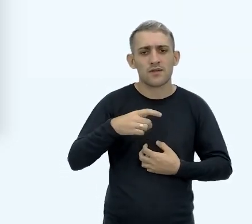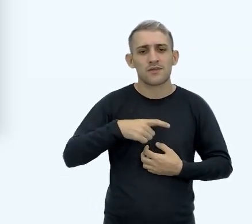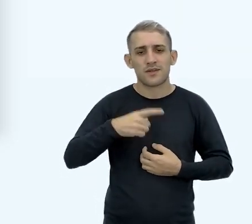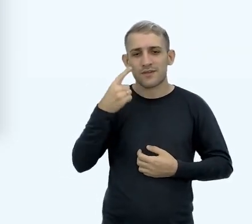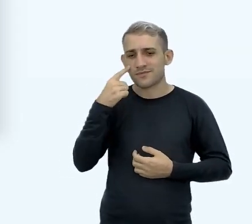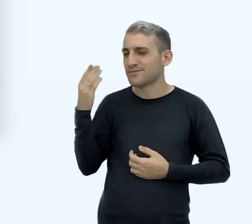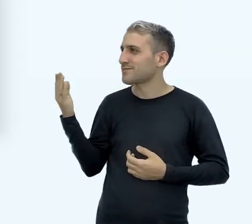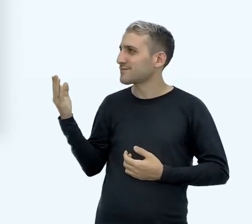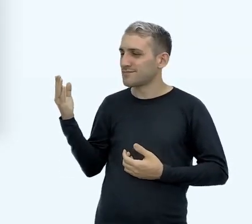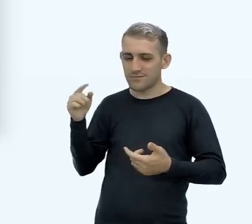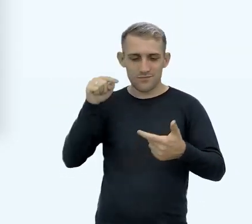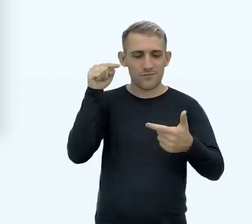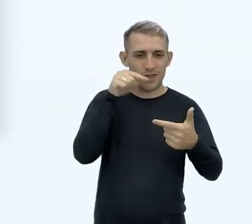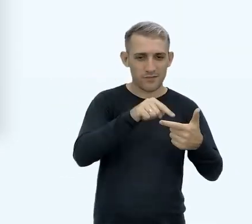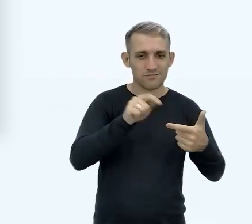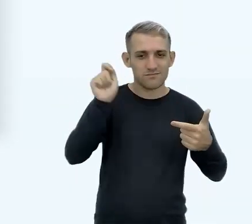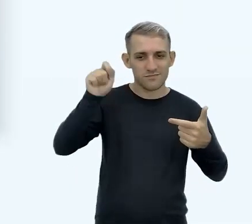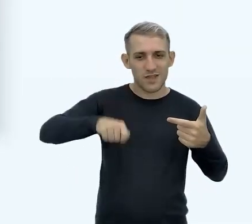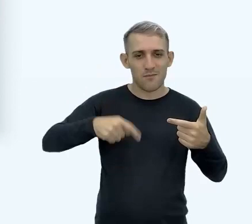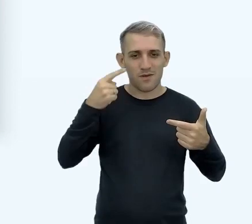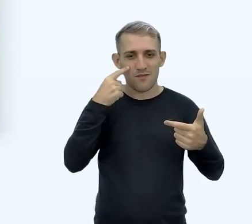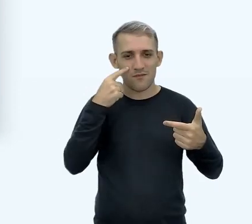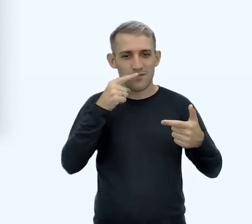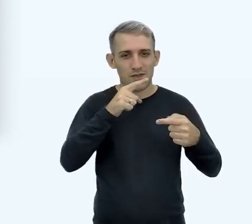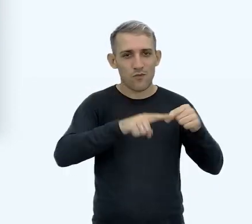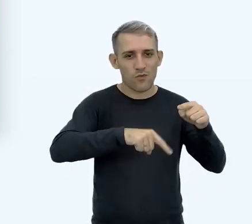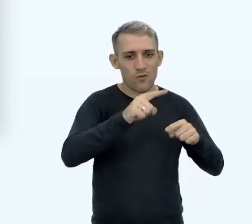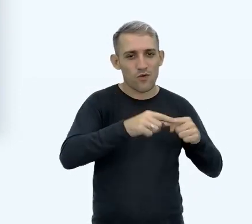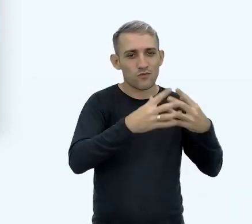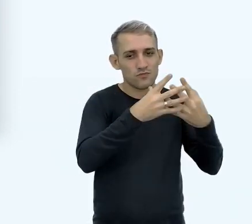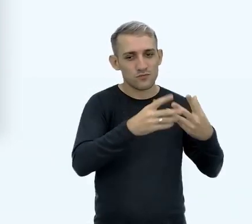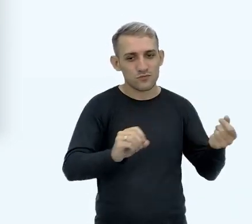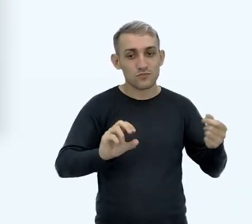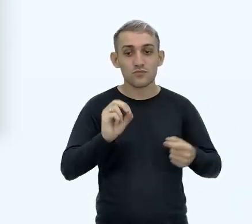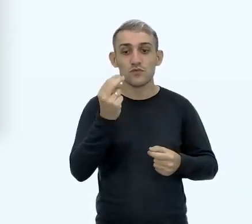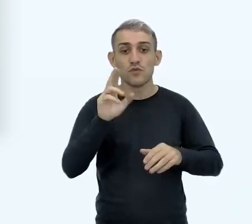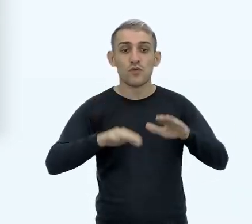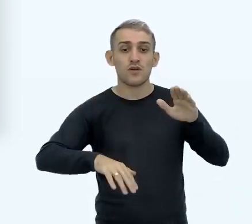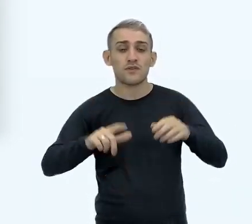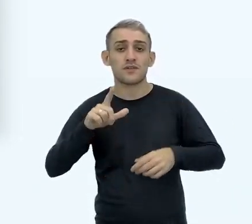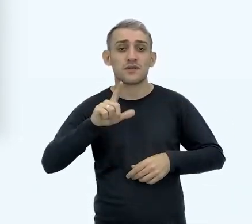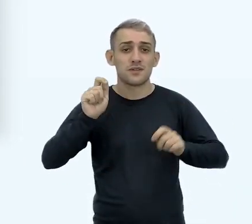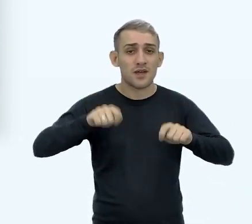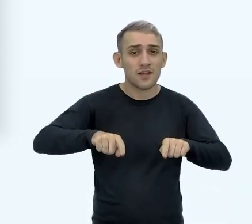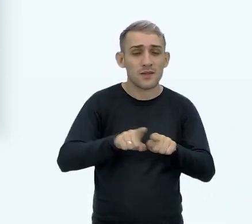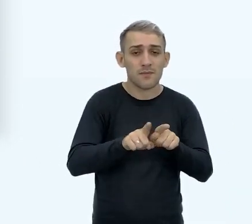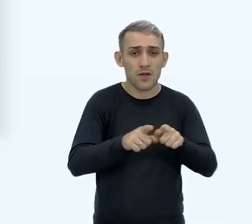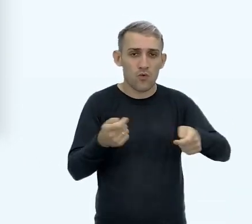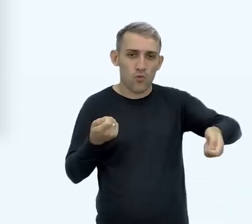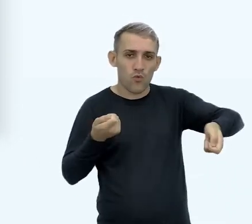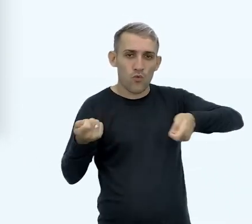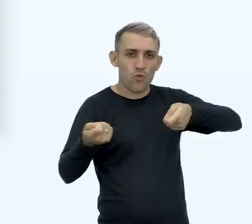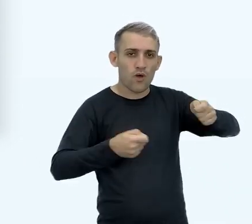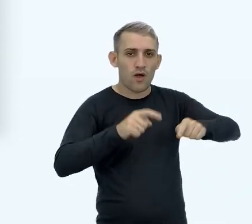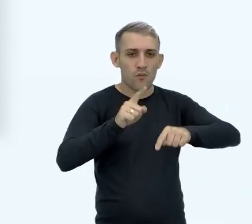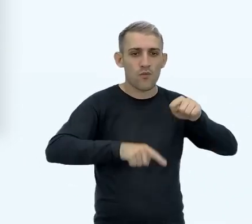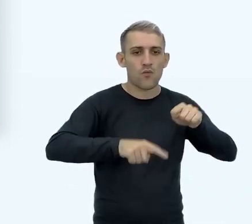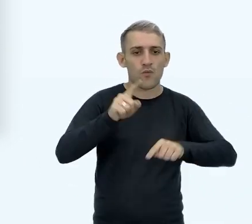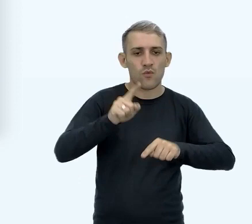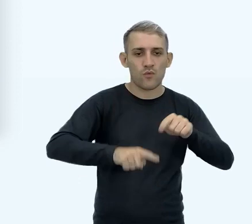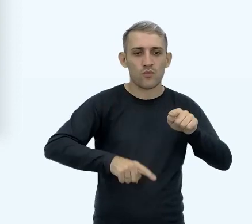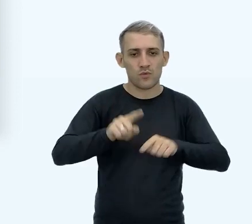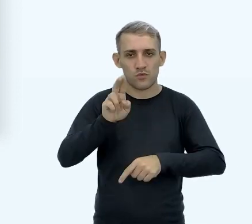na tela, então você pode ver o objeto desaparecer ou mesmo poder controlar um objeto a partir de